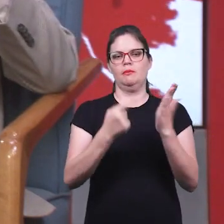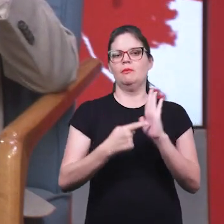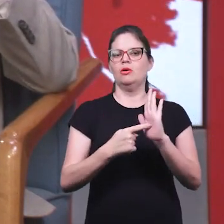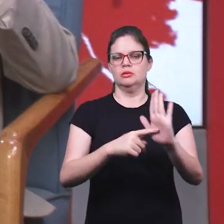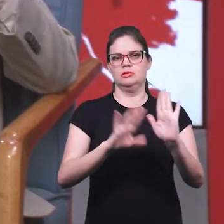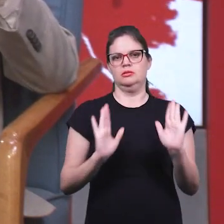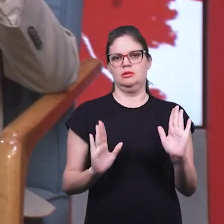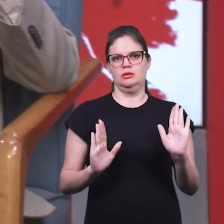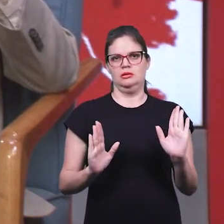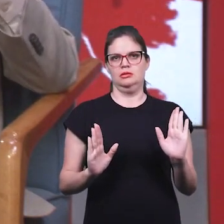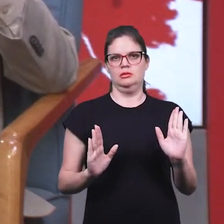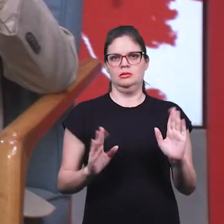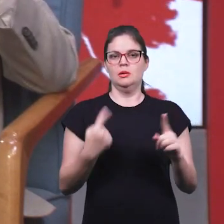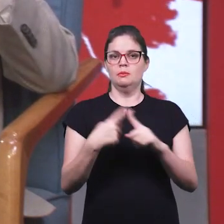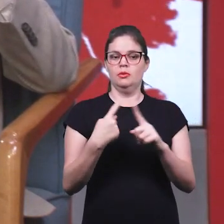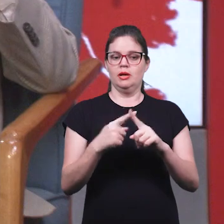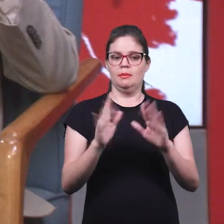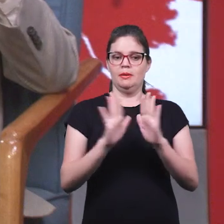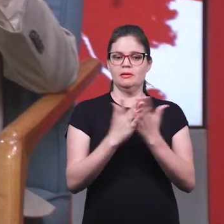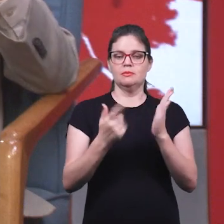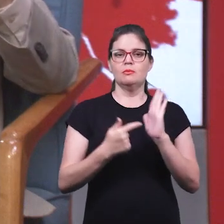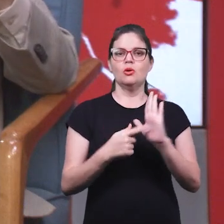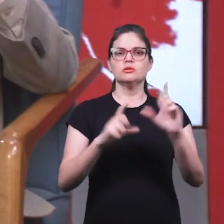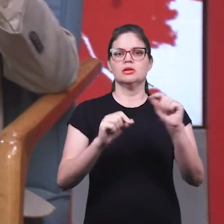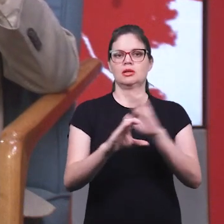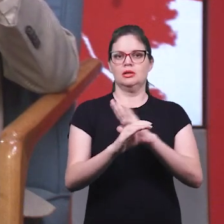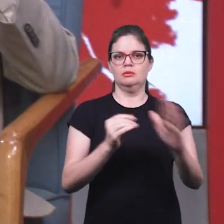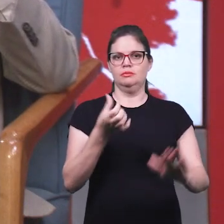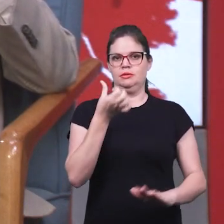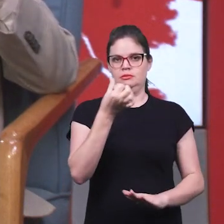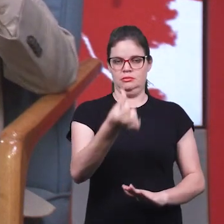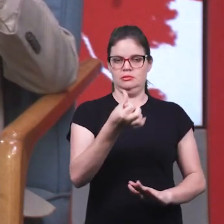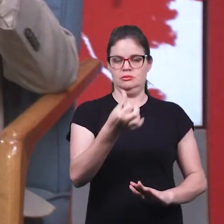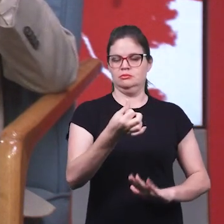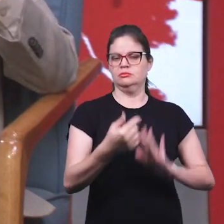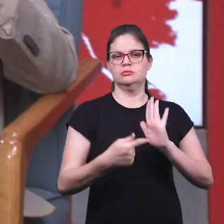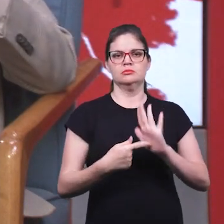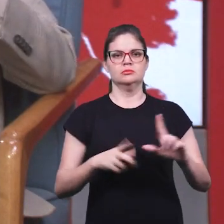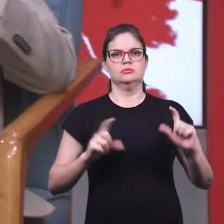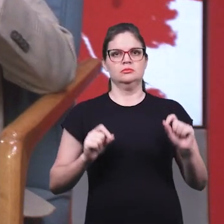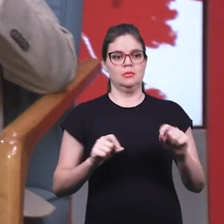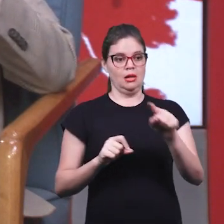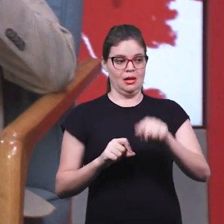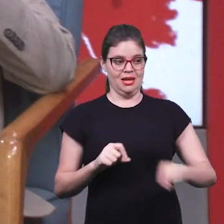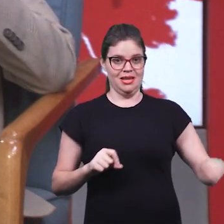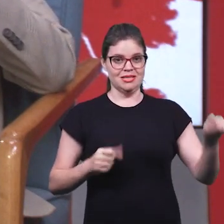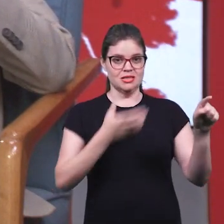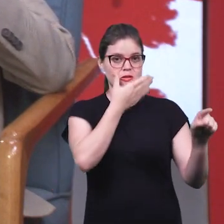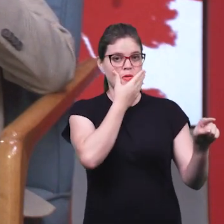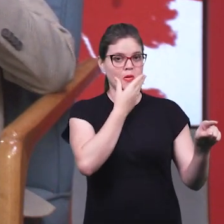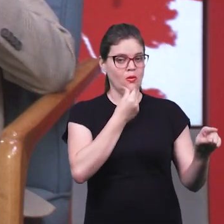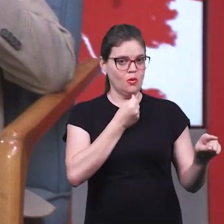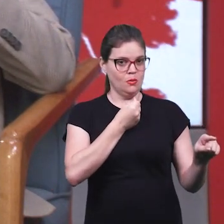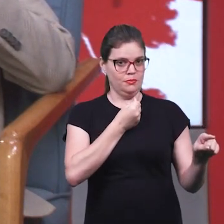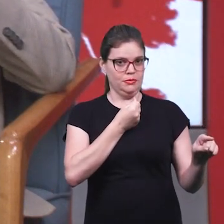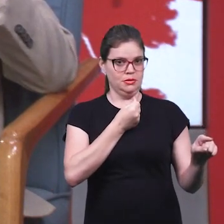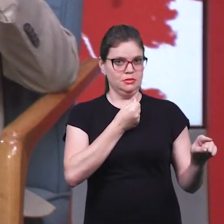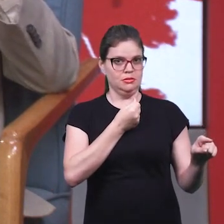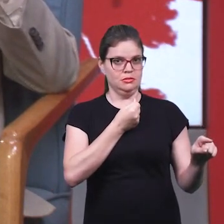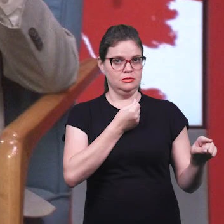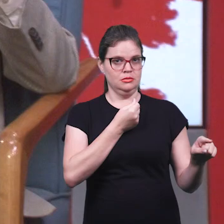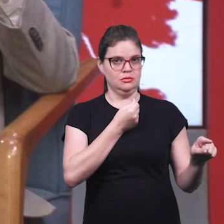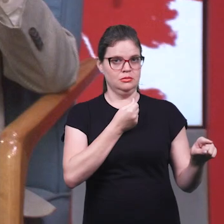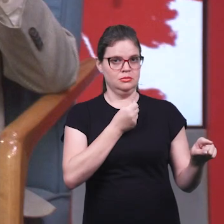entender primeiro a citação bíblica. A citação bíblica no capítulo 6 do livro de Atos diz que esses homens